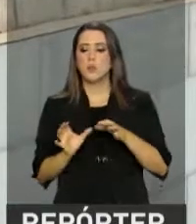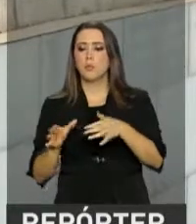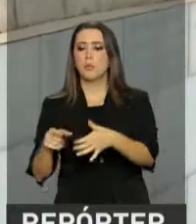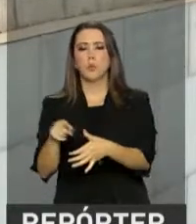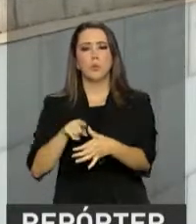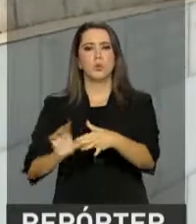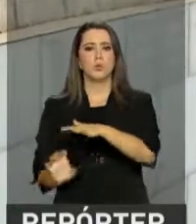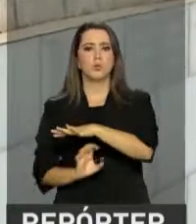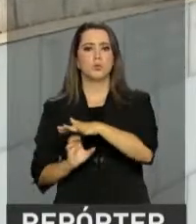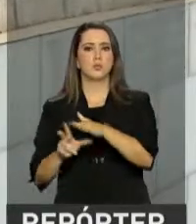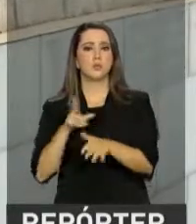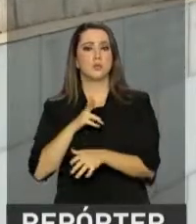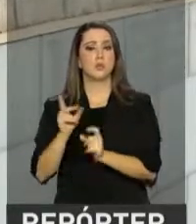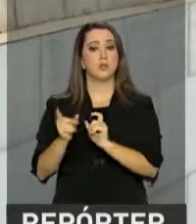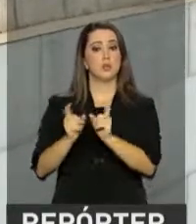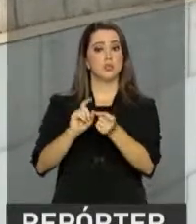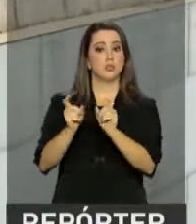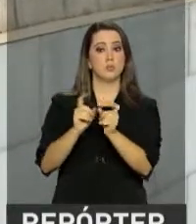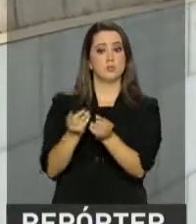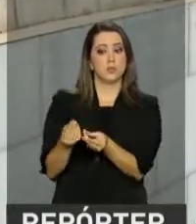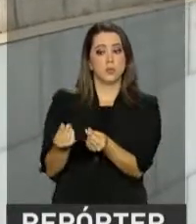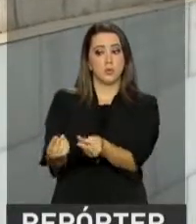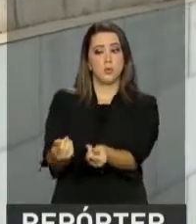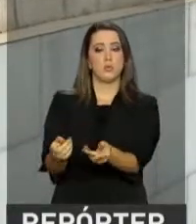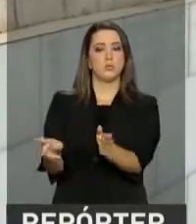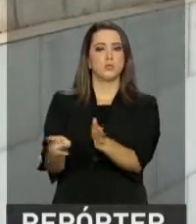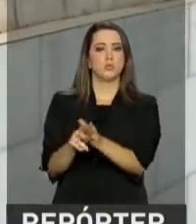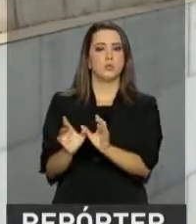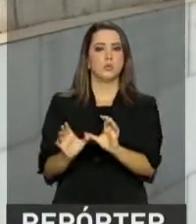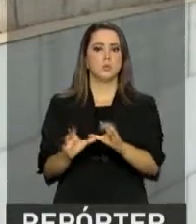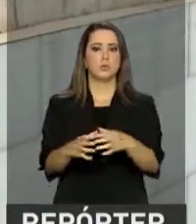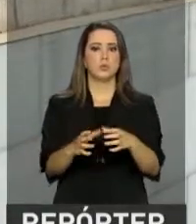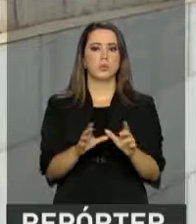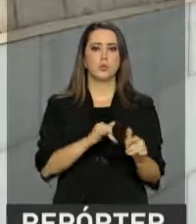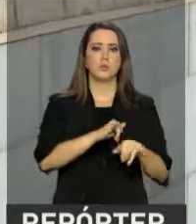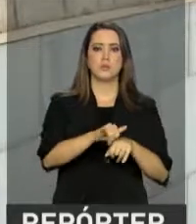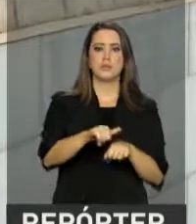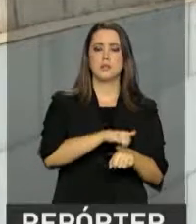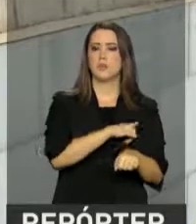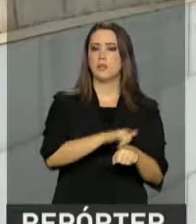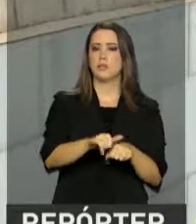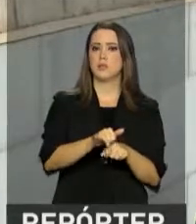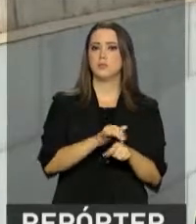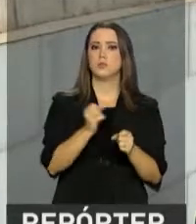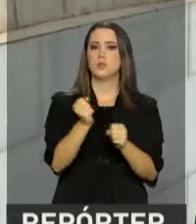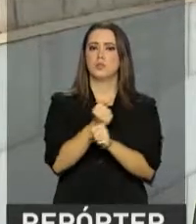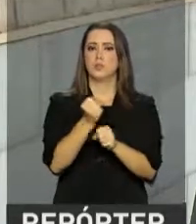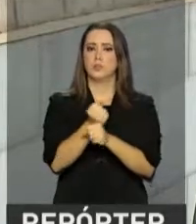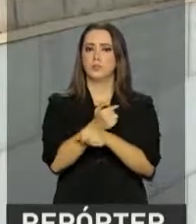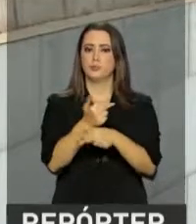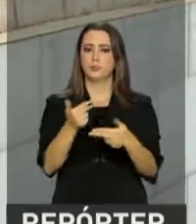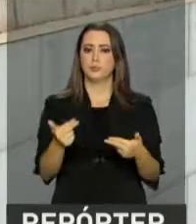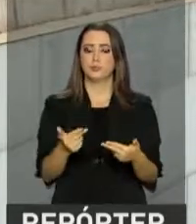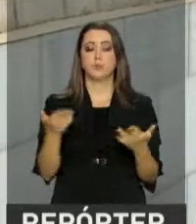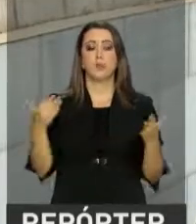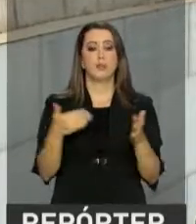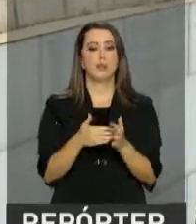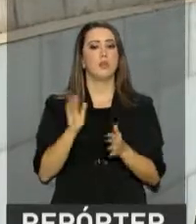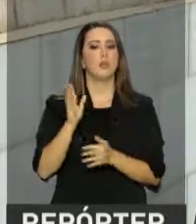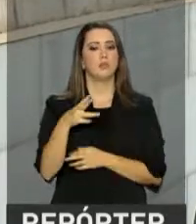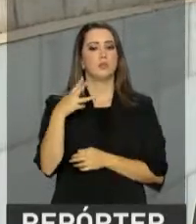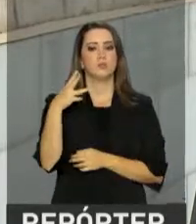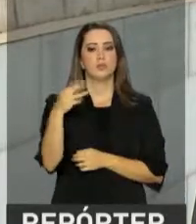iniciativa privada a gestão e os investimentos em setores estratégicos da infraestrutura. Até agora já